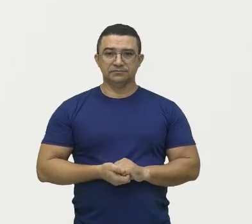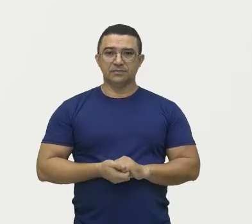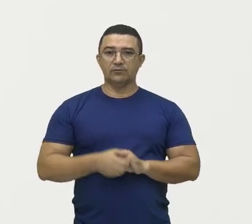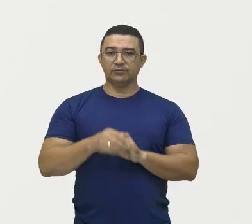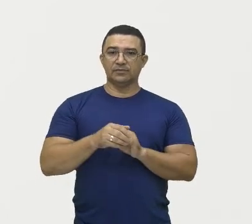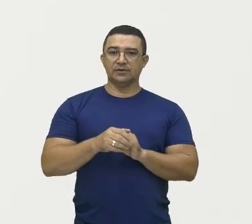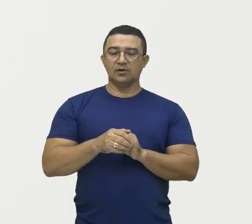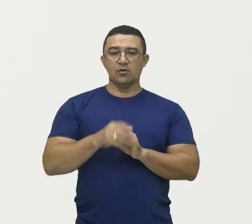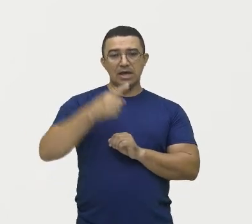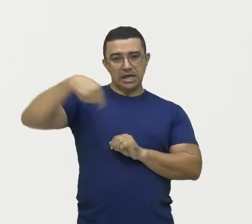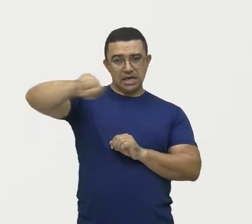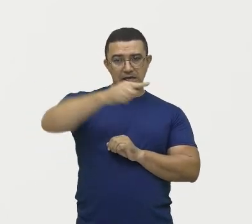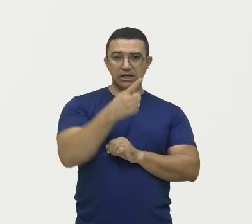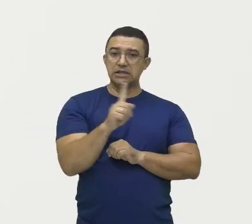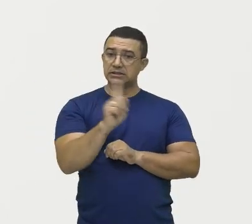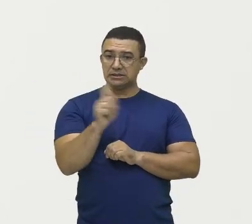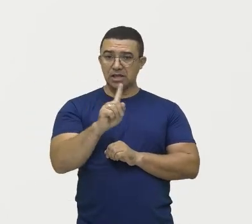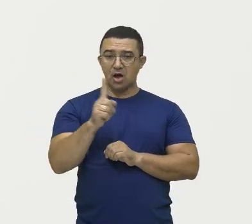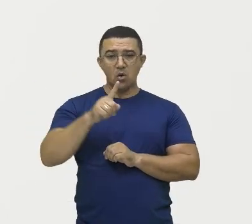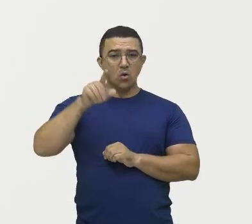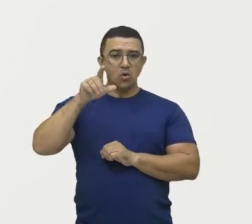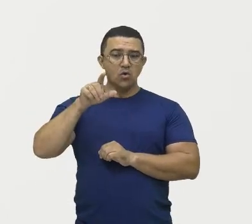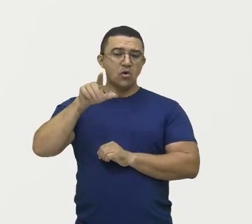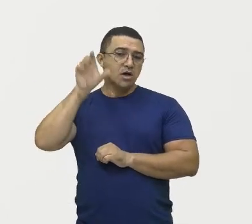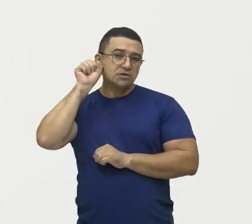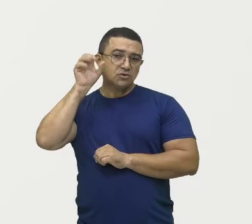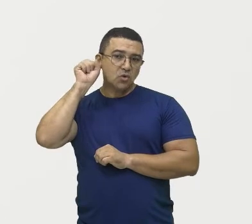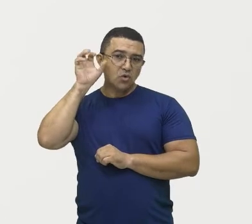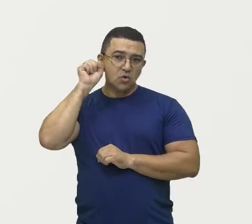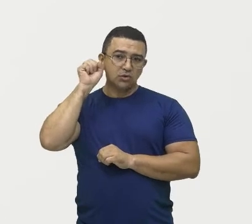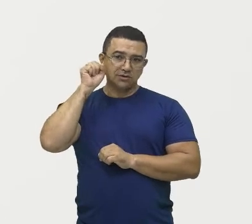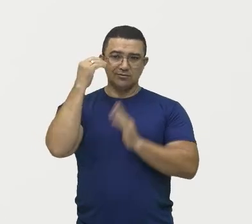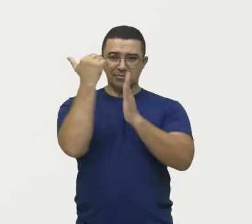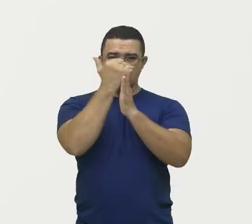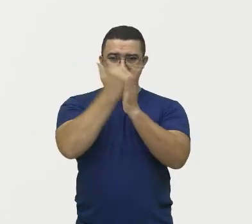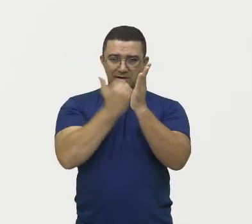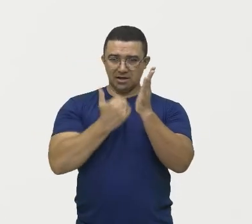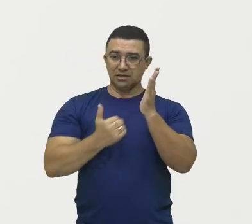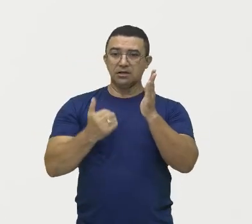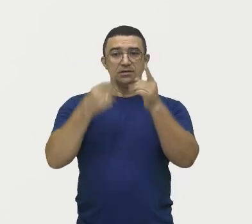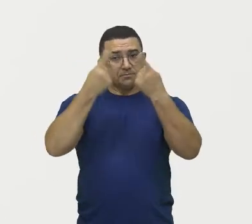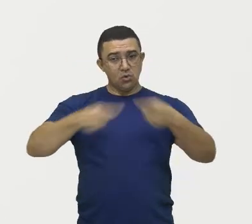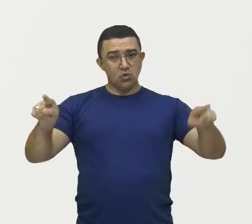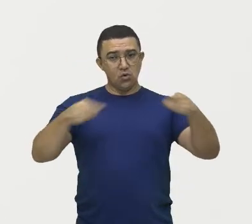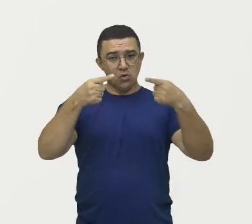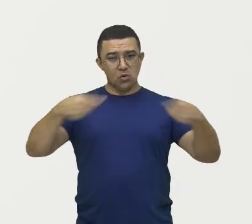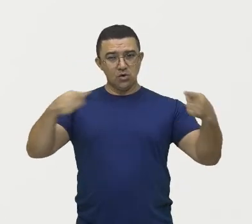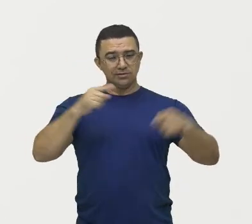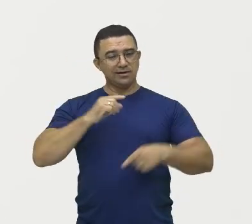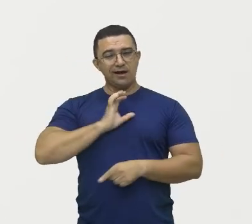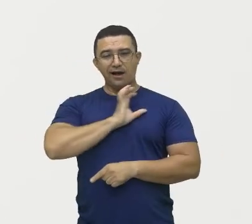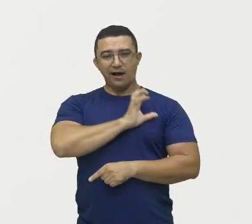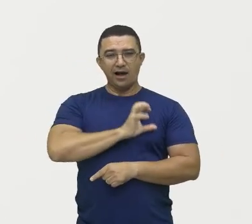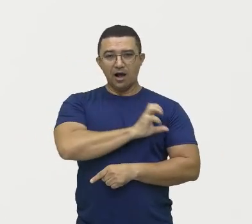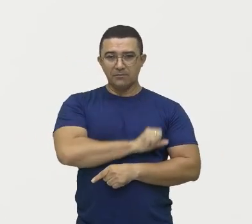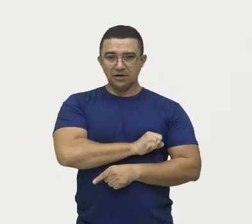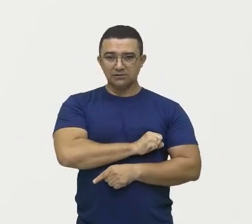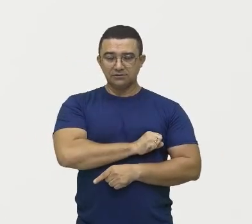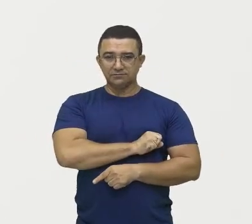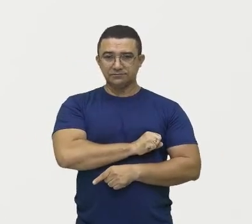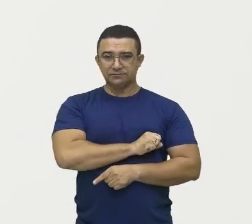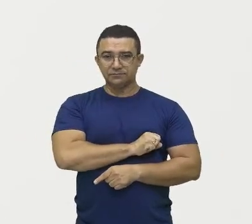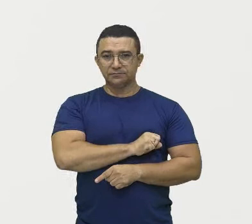eles não escutam, né? Do not listen to romantic music. Então, é uma forte candidata aqui